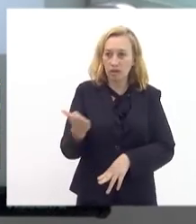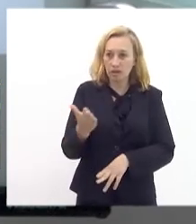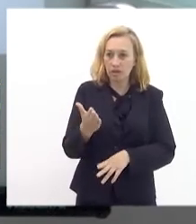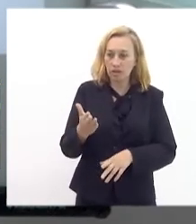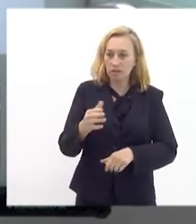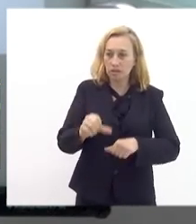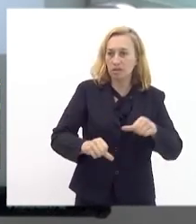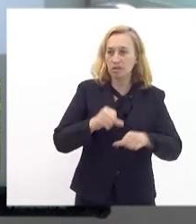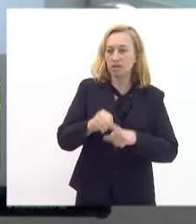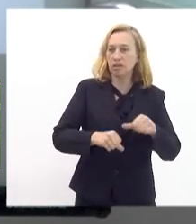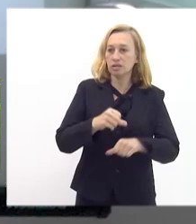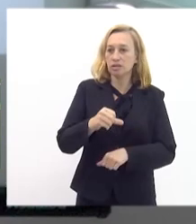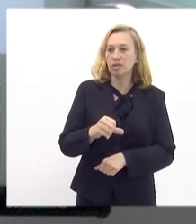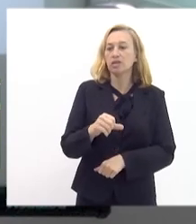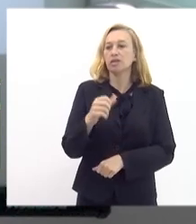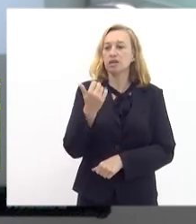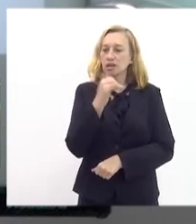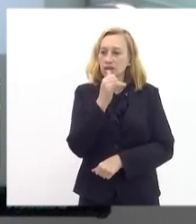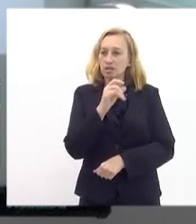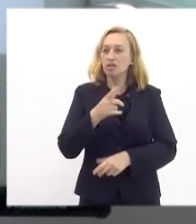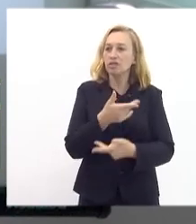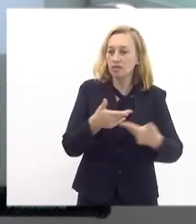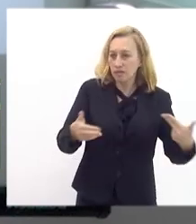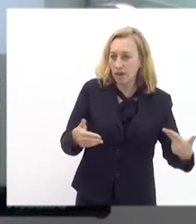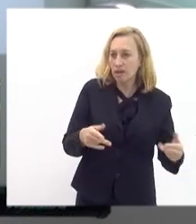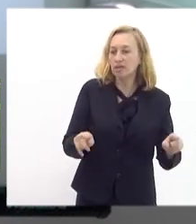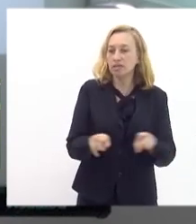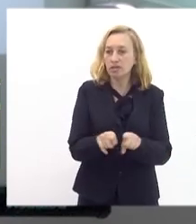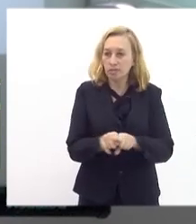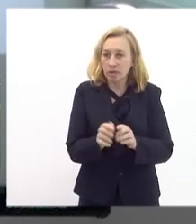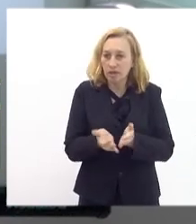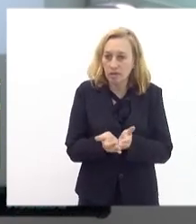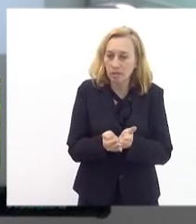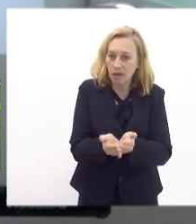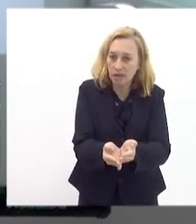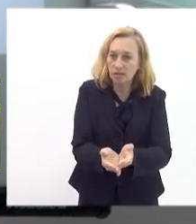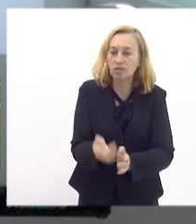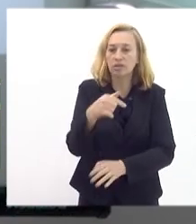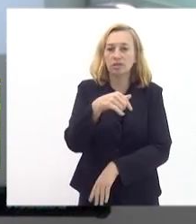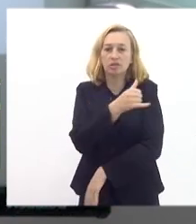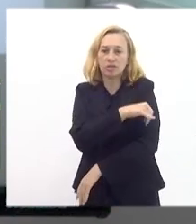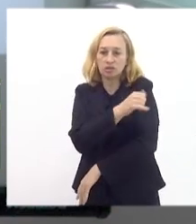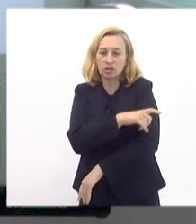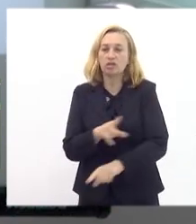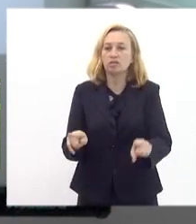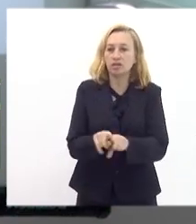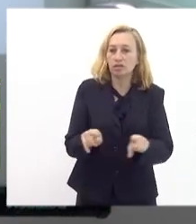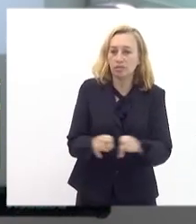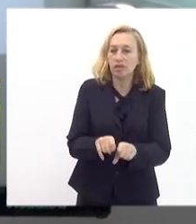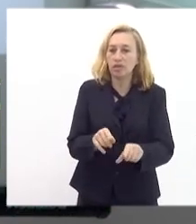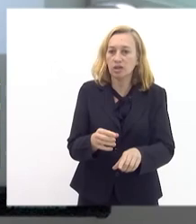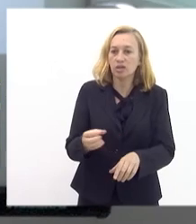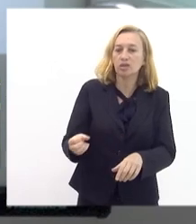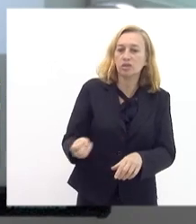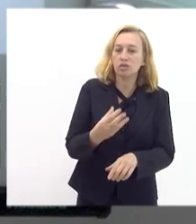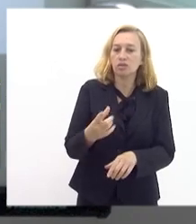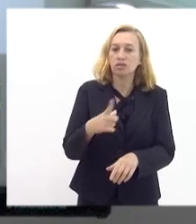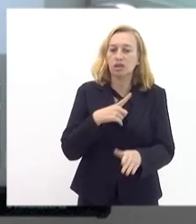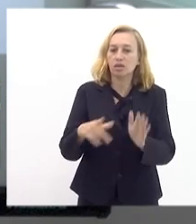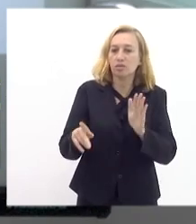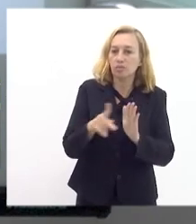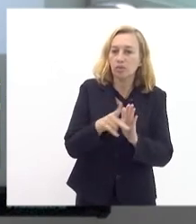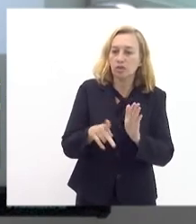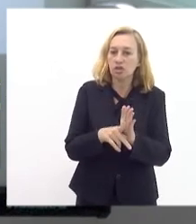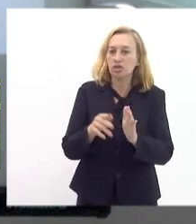gerando energia a gás natural também tem várias embarcações o Rio de Janeiro também é bastante inovador e tem projetos